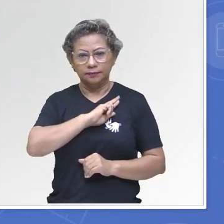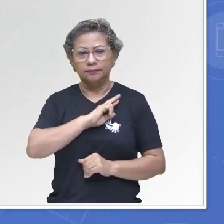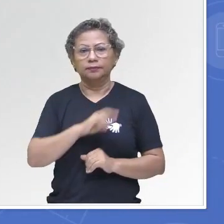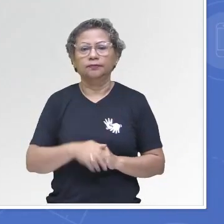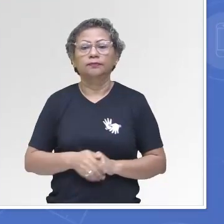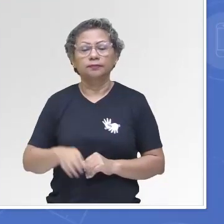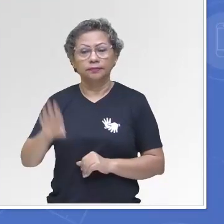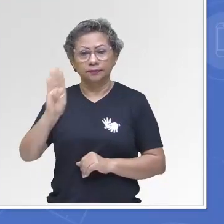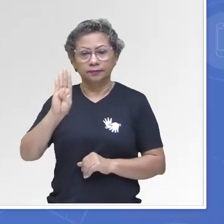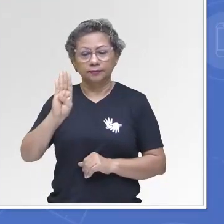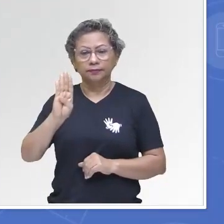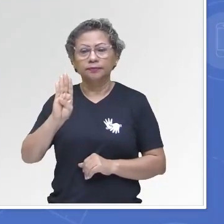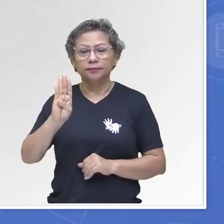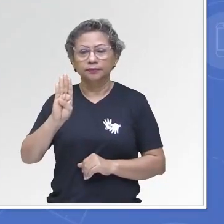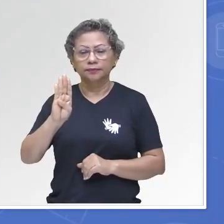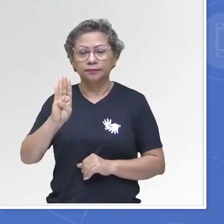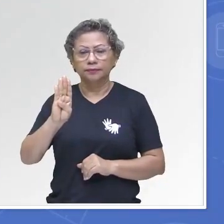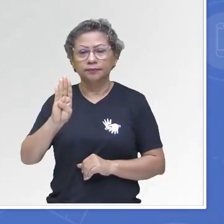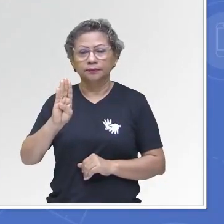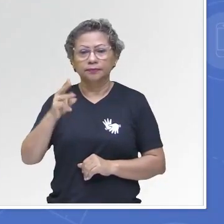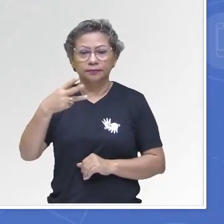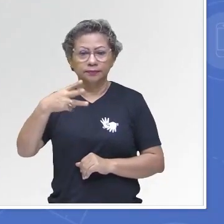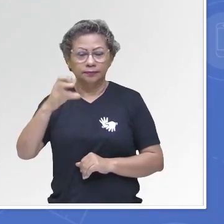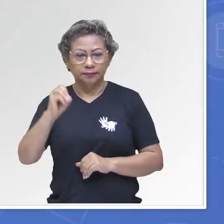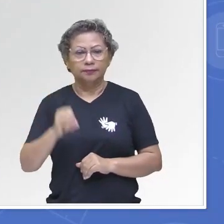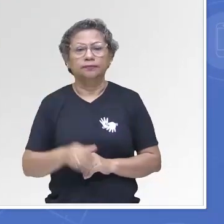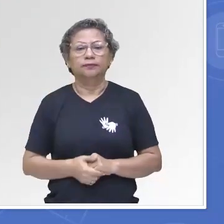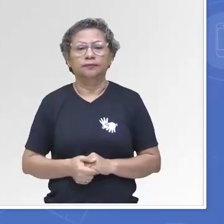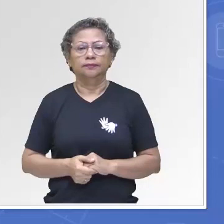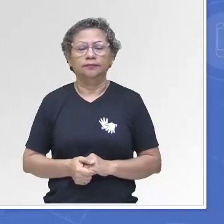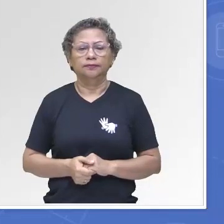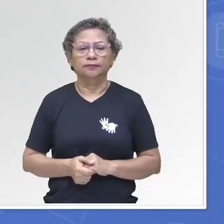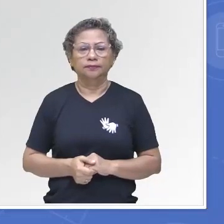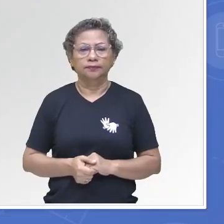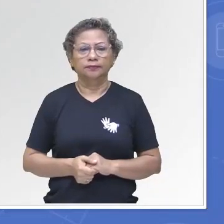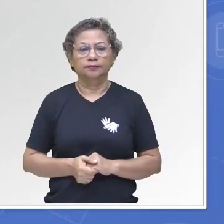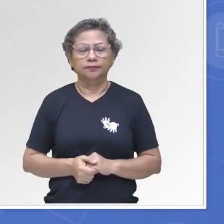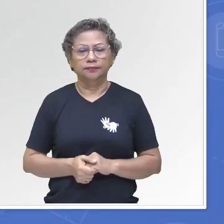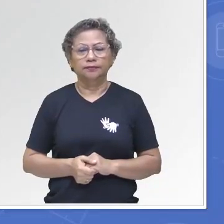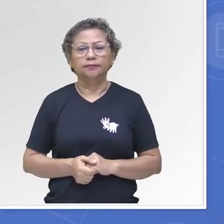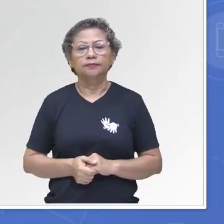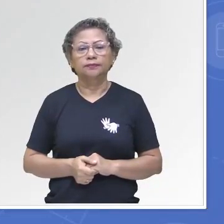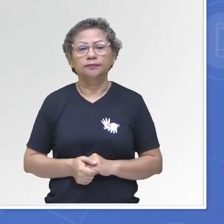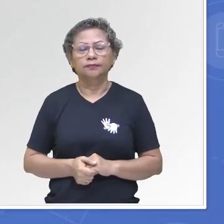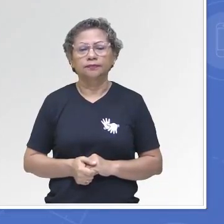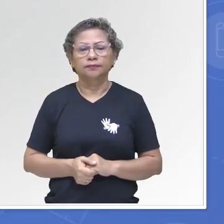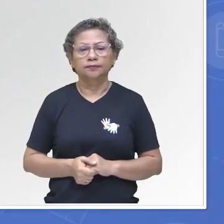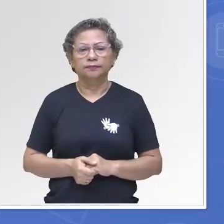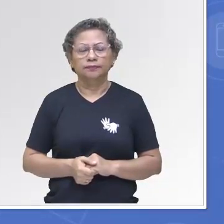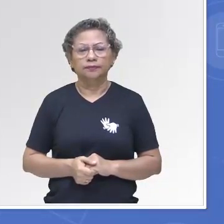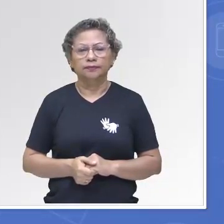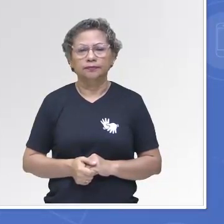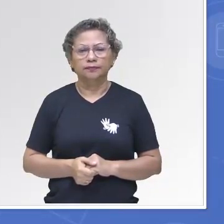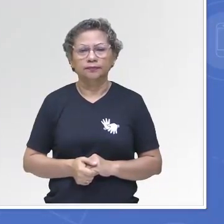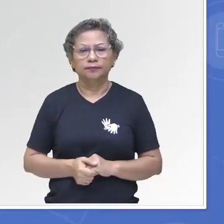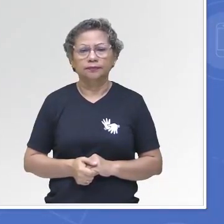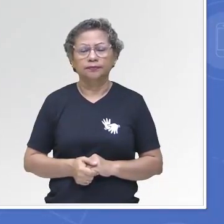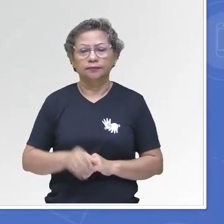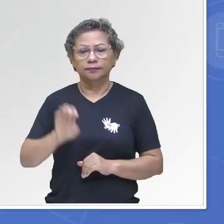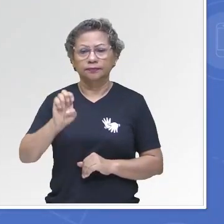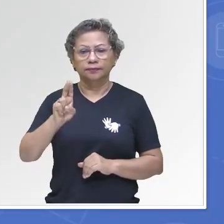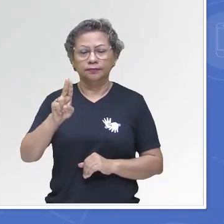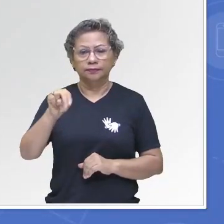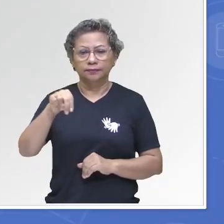30 alunos, né? Primeira, população, na segunda, letra B, amostra, beleza. Opa,